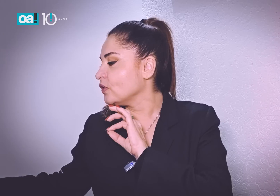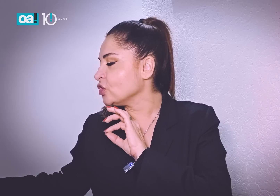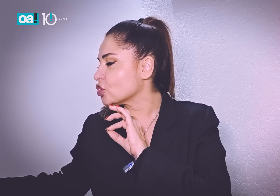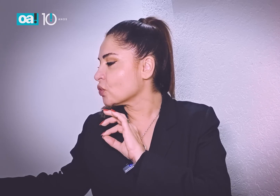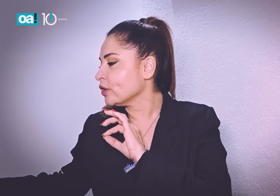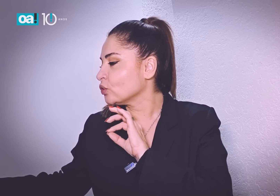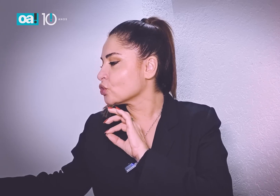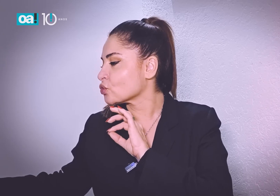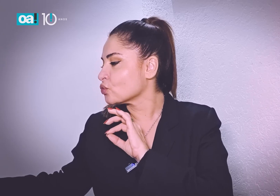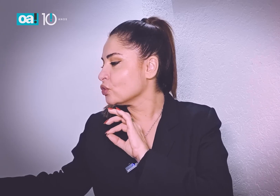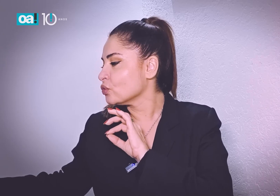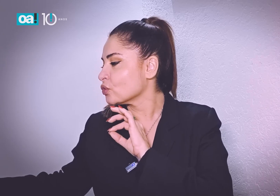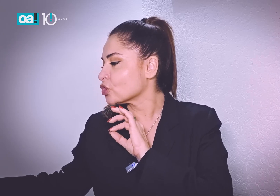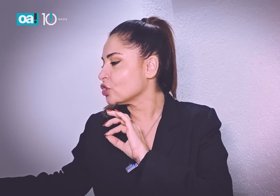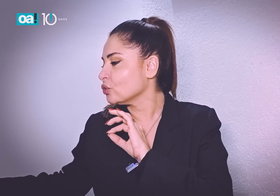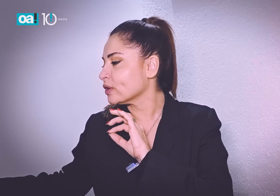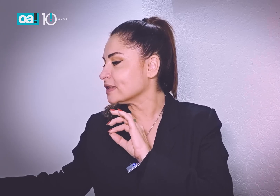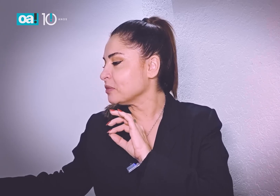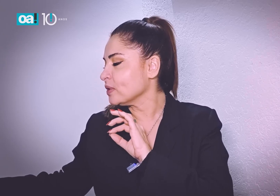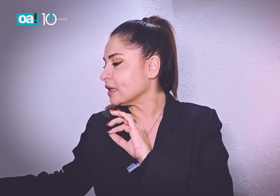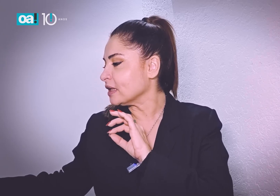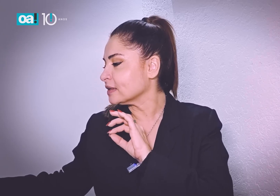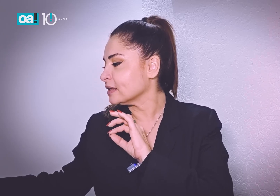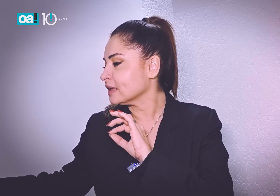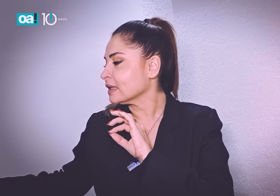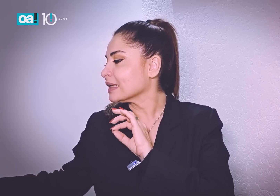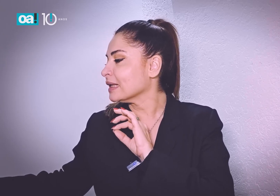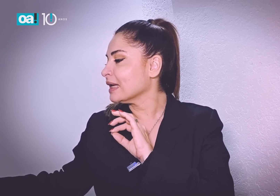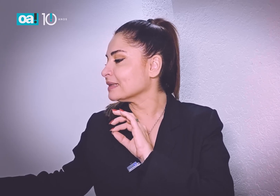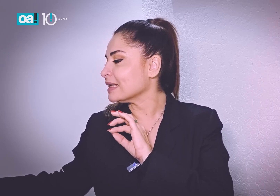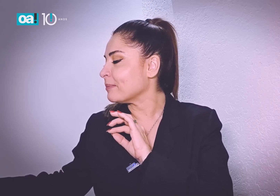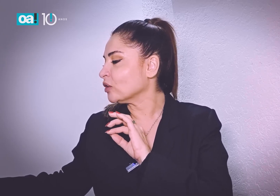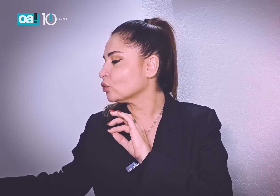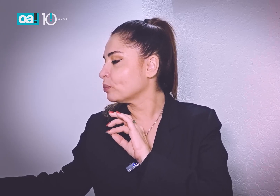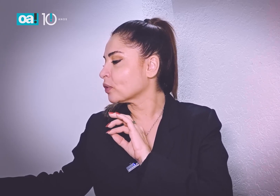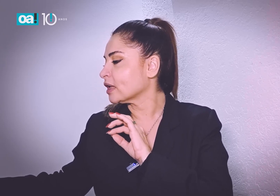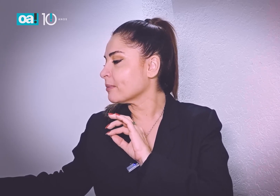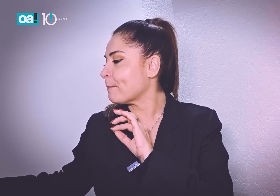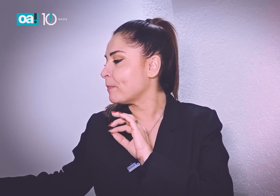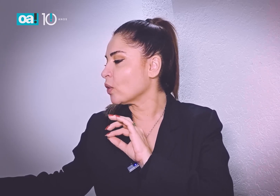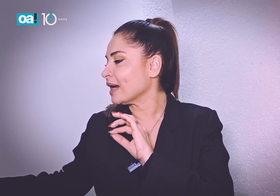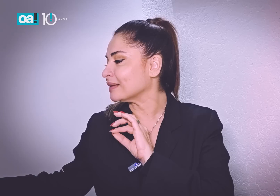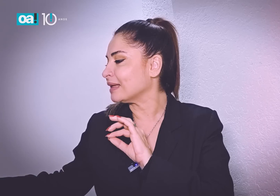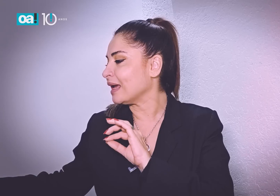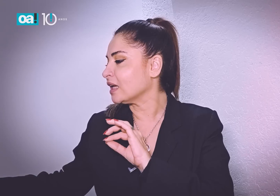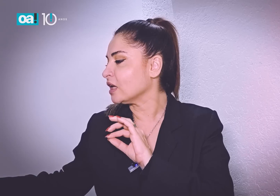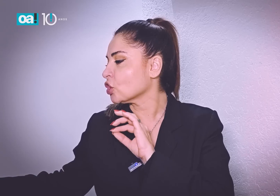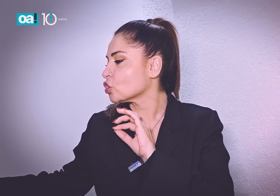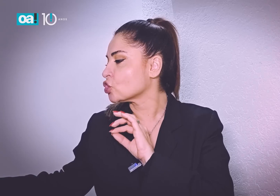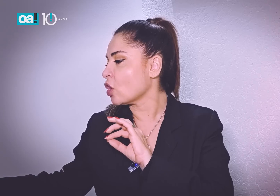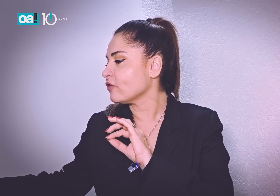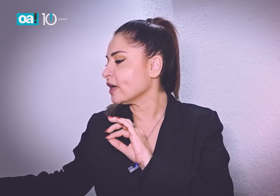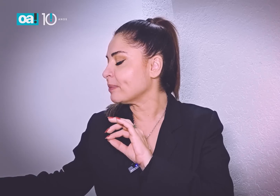belezura. 28 de julho de 2015, lançamento do programa